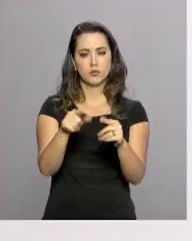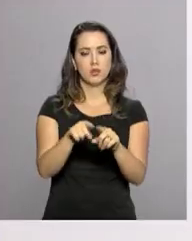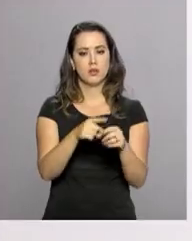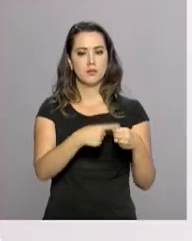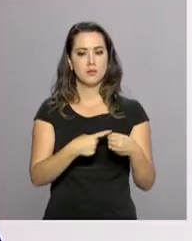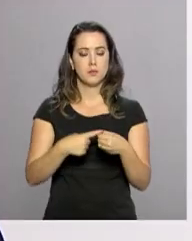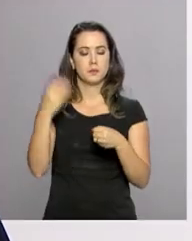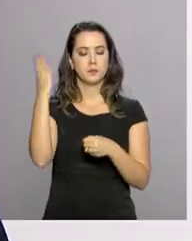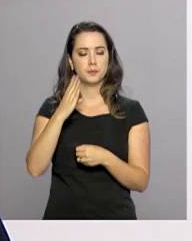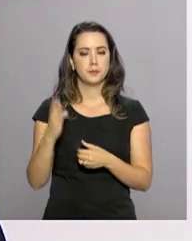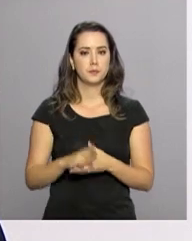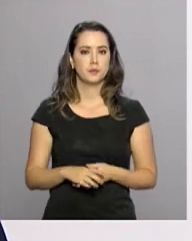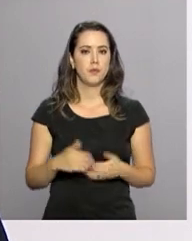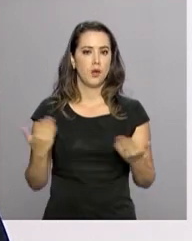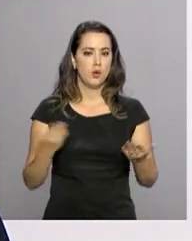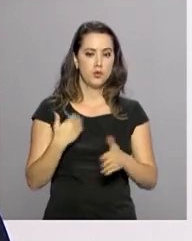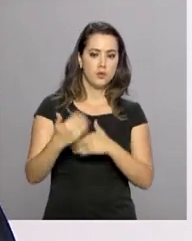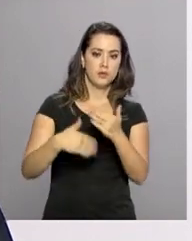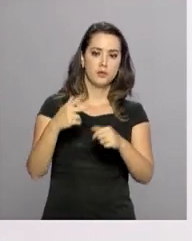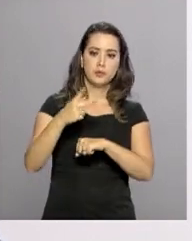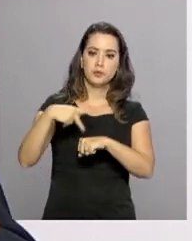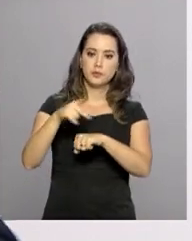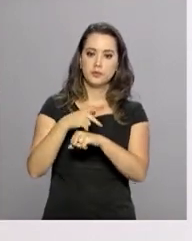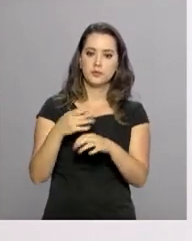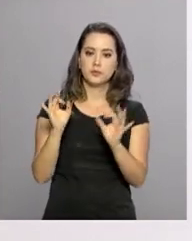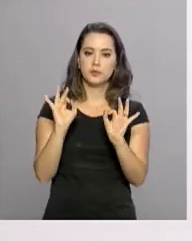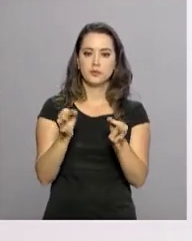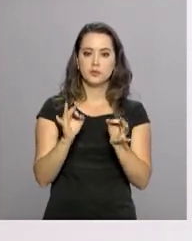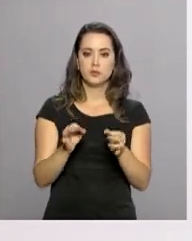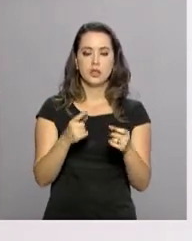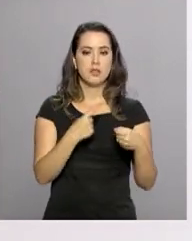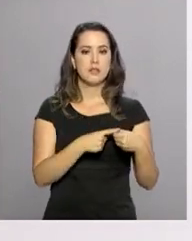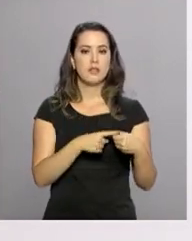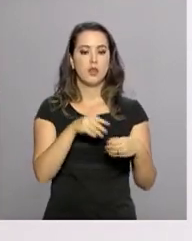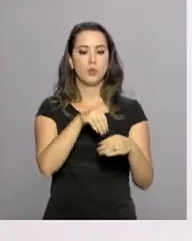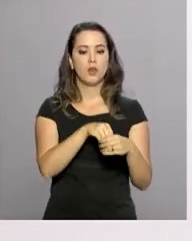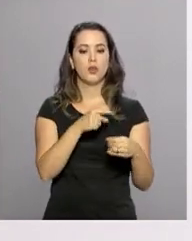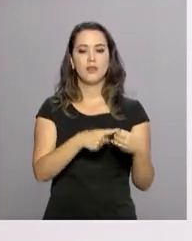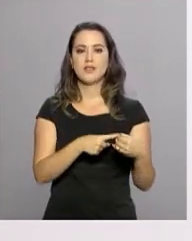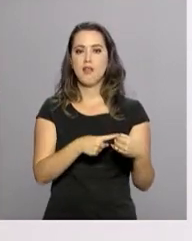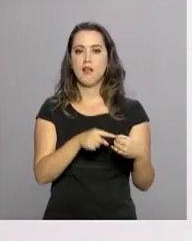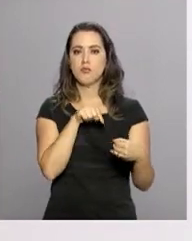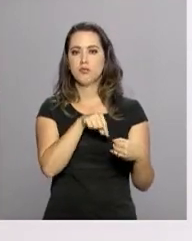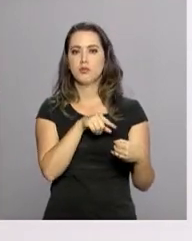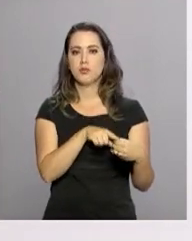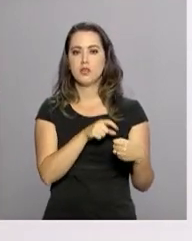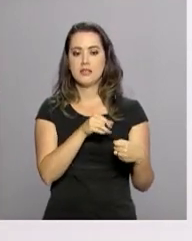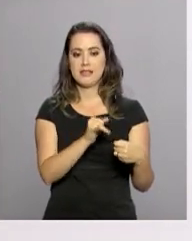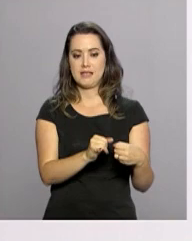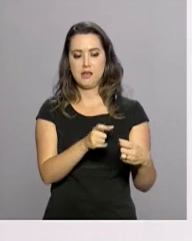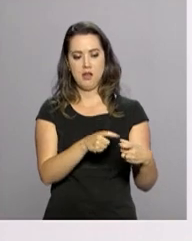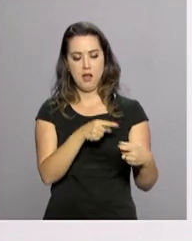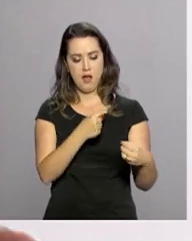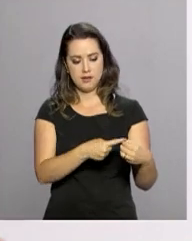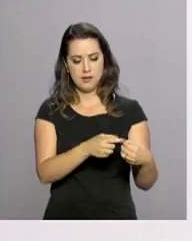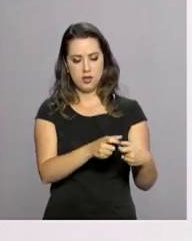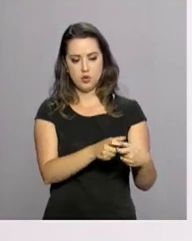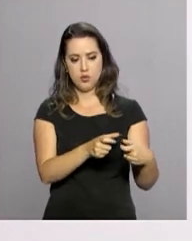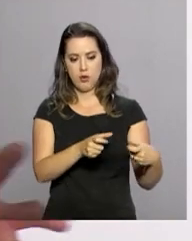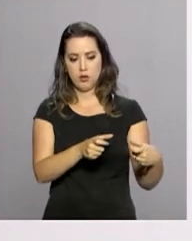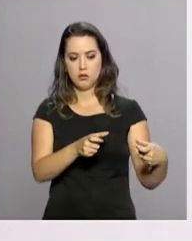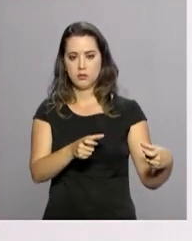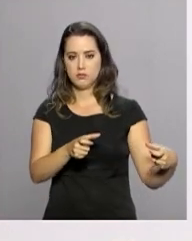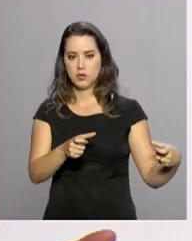fator desenvolvimento do país está exatamente nos municípios quando os municípios crescem prosperam prosperam os